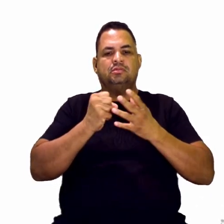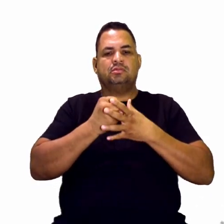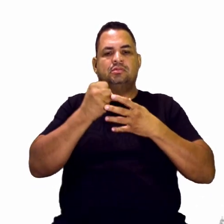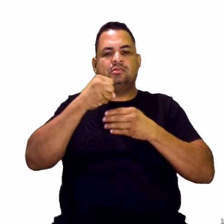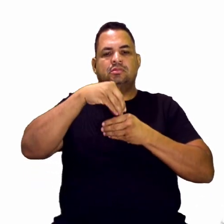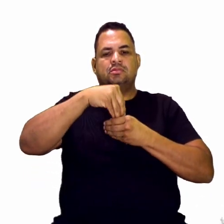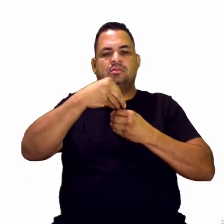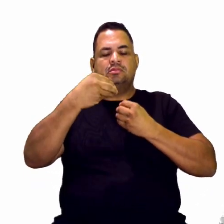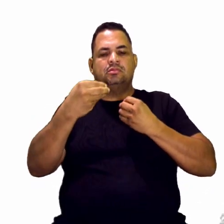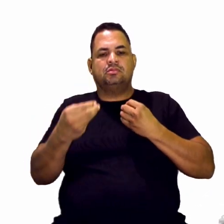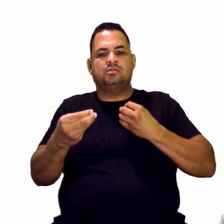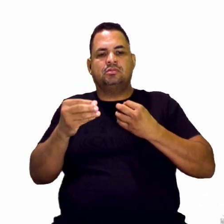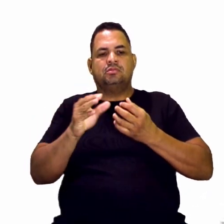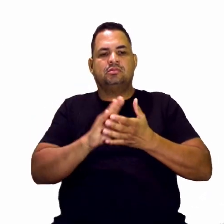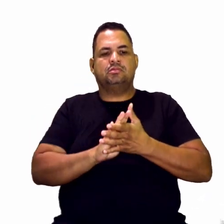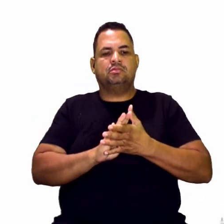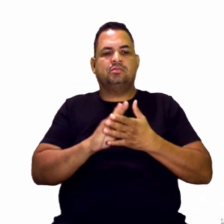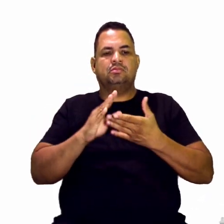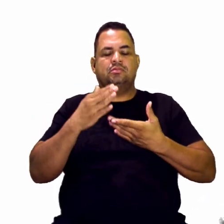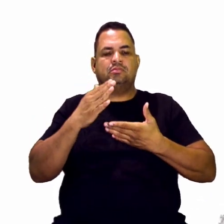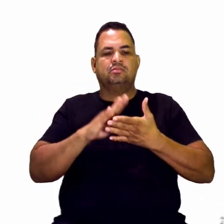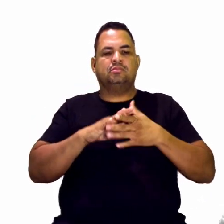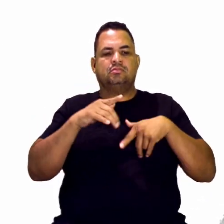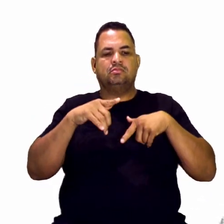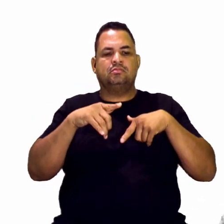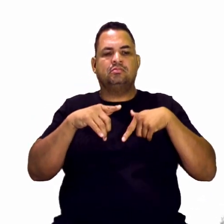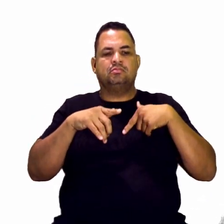restos para fora através aí dos processos de